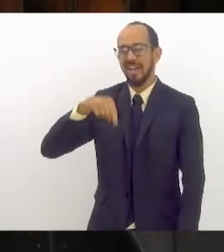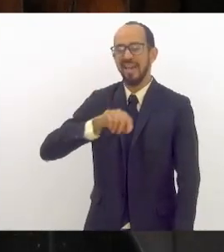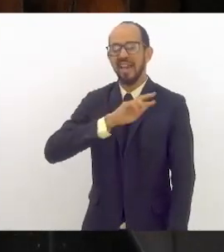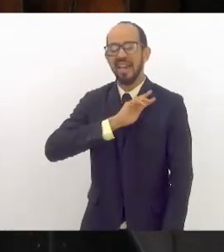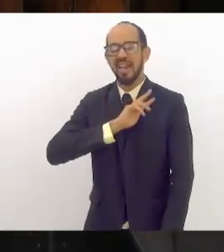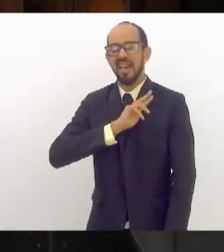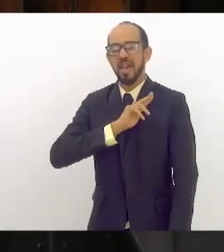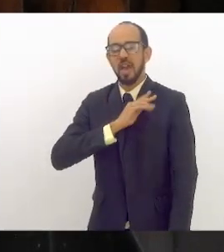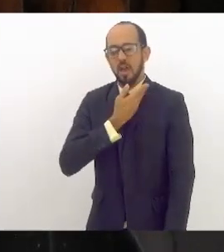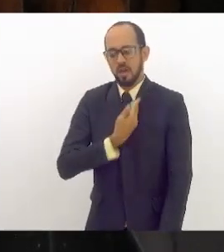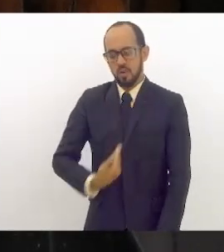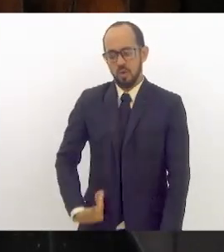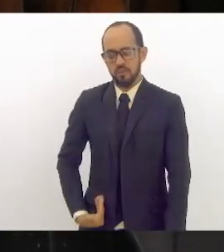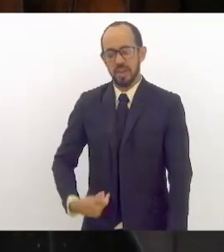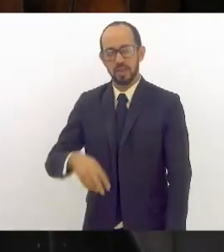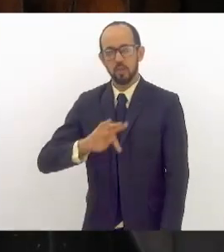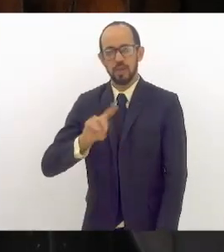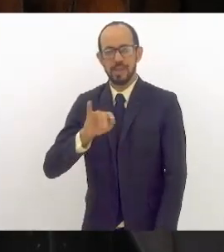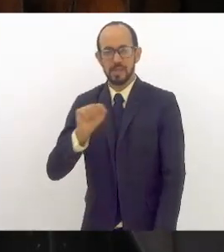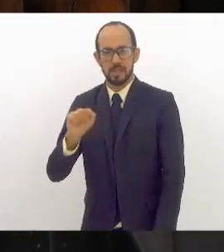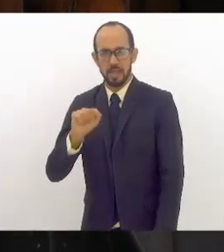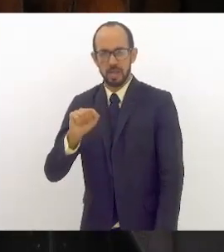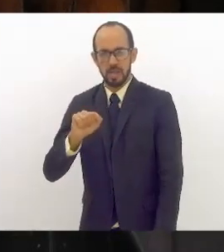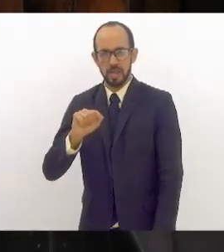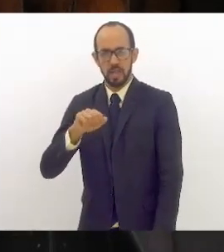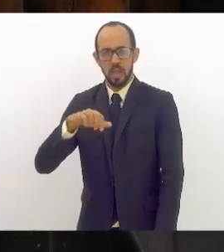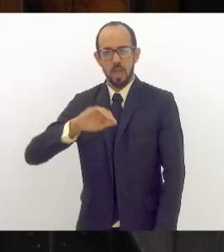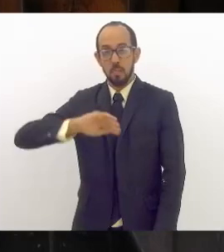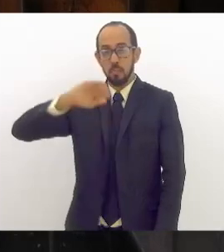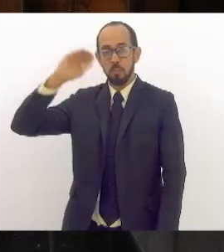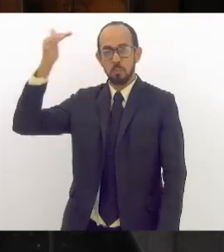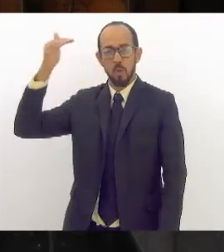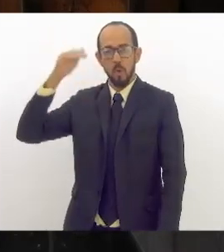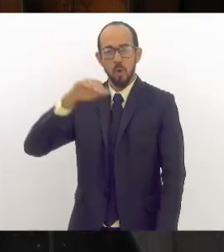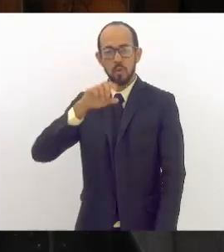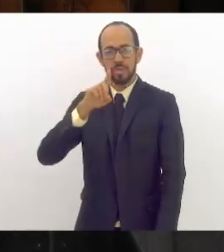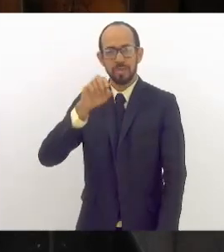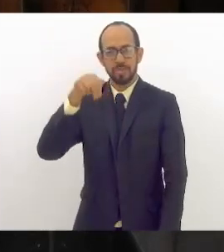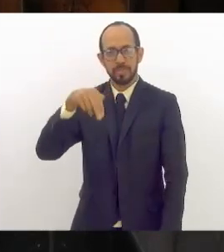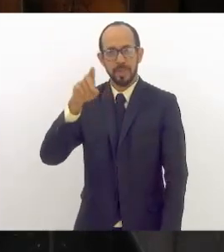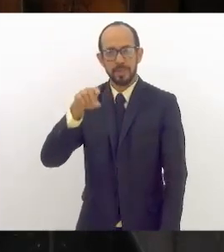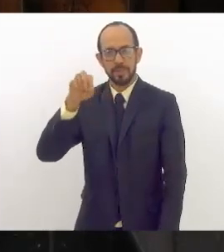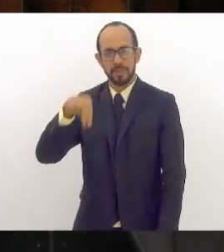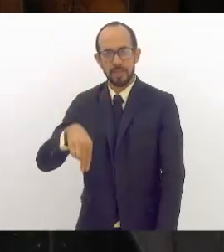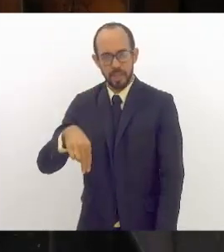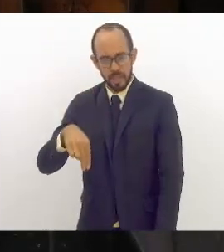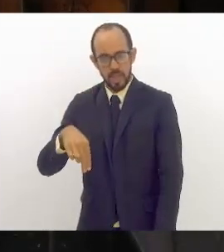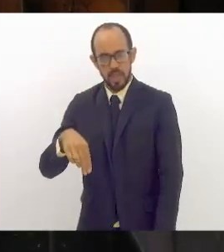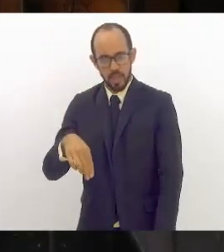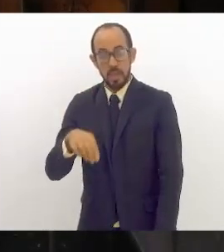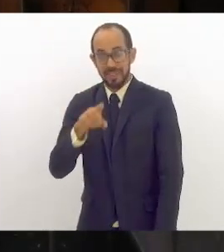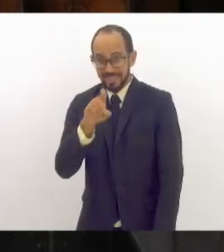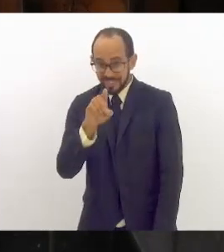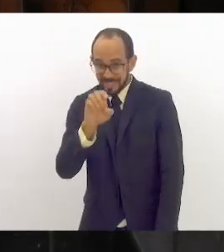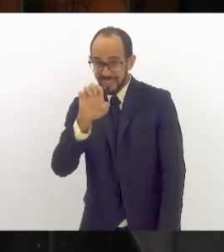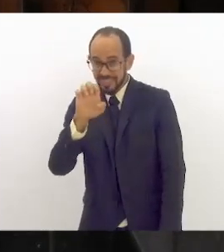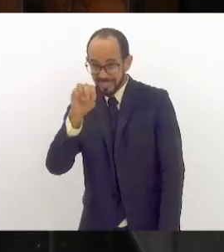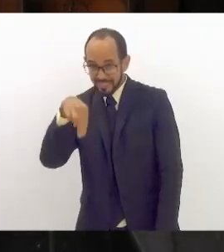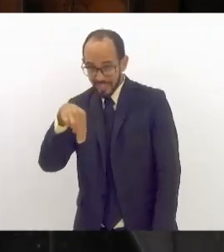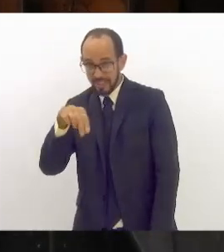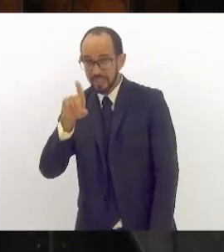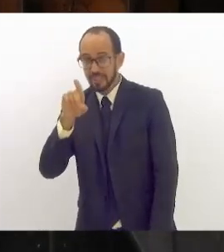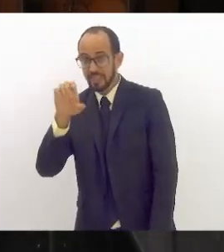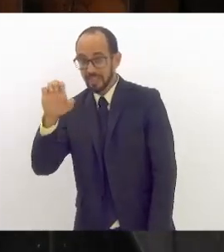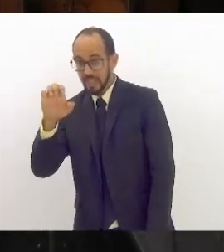governador é pé do morro do Dendê Morro do Dendê é ruim de invadir e a gente